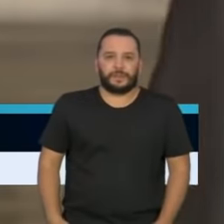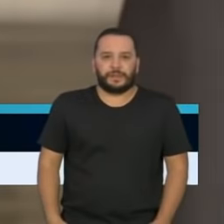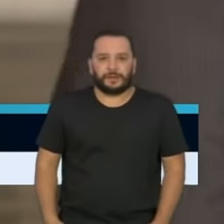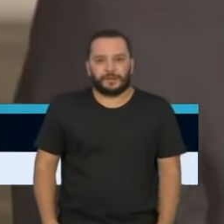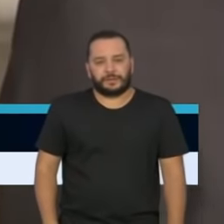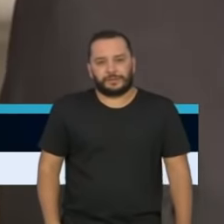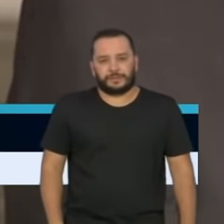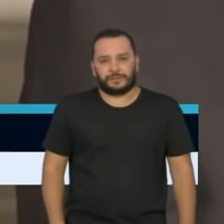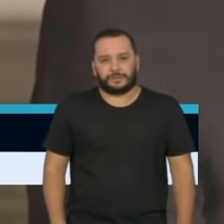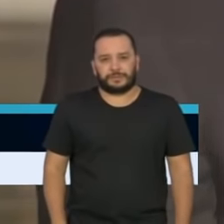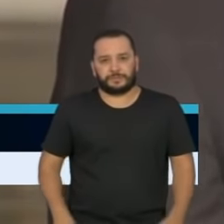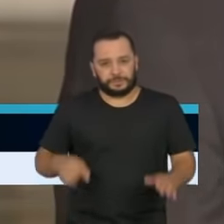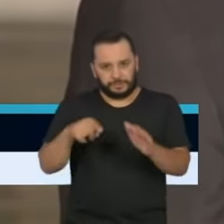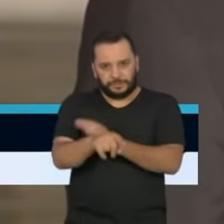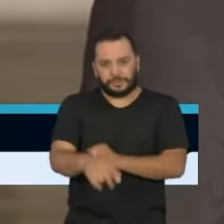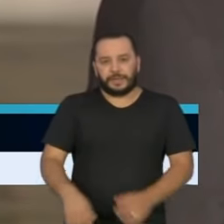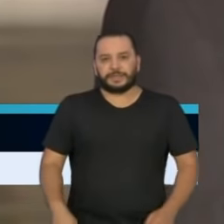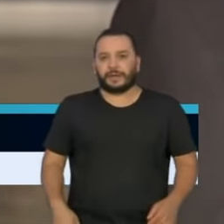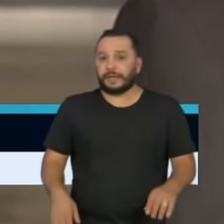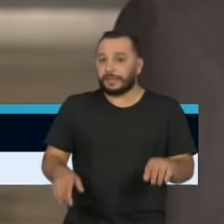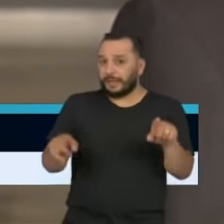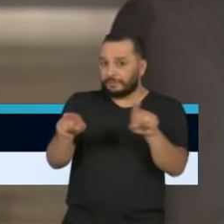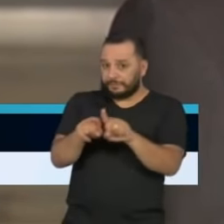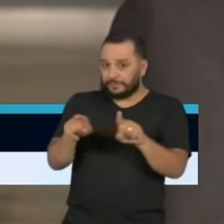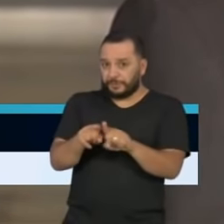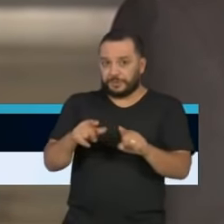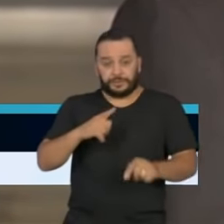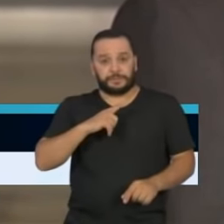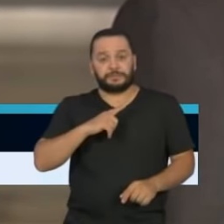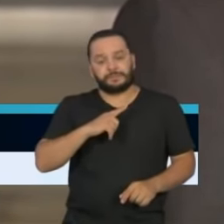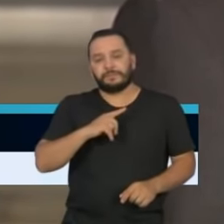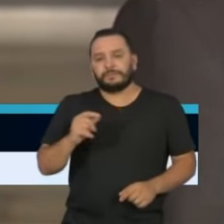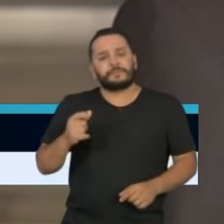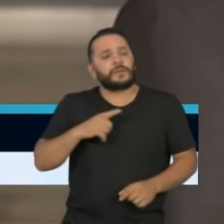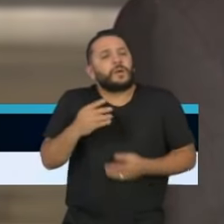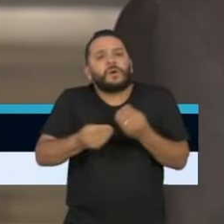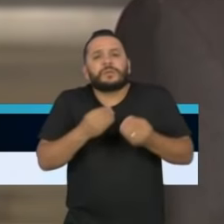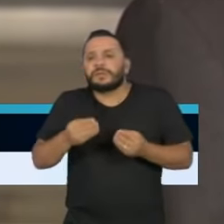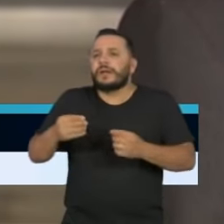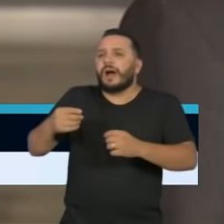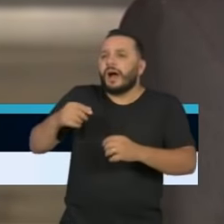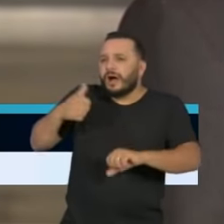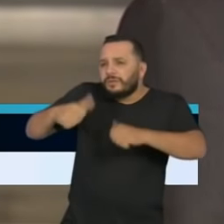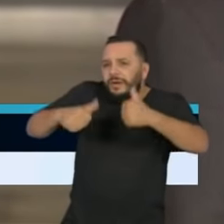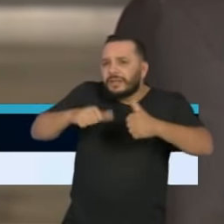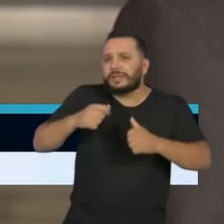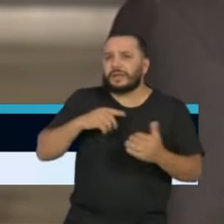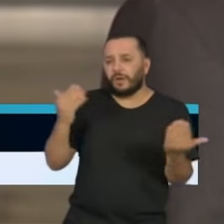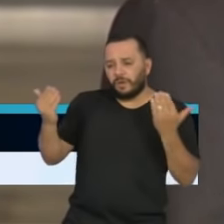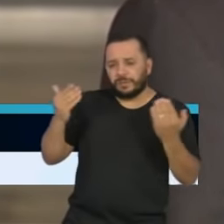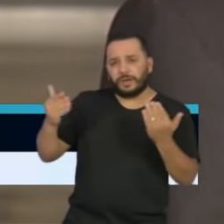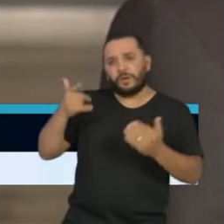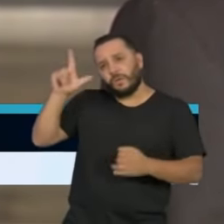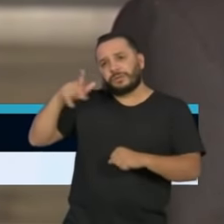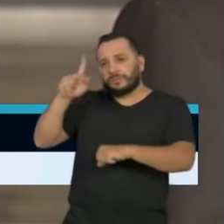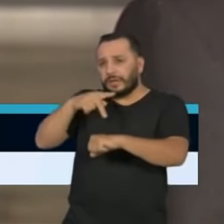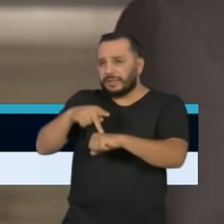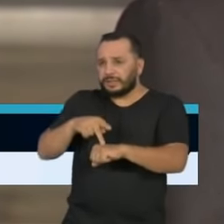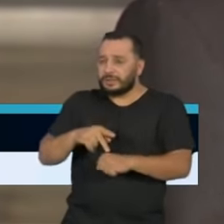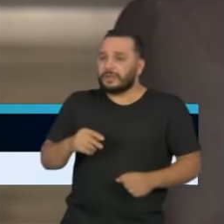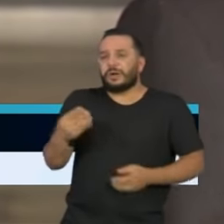boa tarde, governador. Sua pergunta, por favor. Como é que vocês avaliam a resposta da população? Quer dizer, se a gente compara com outros países, como é que